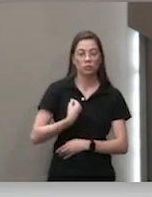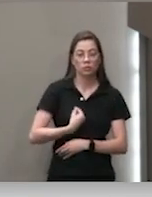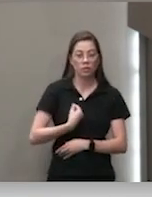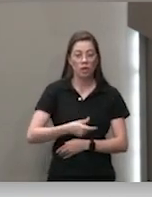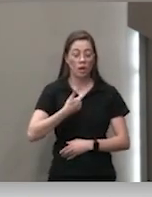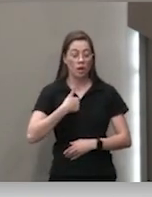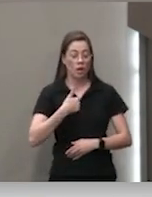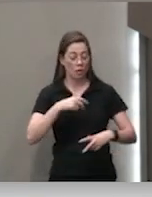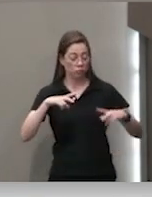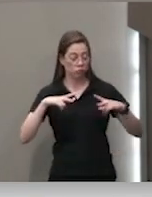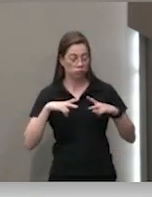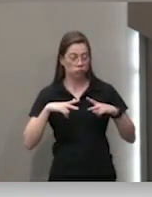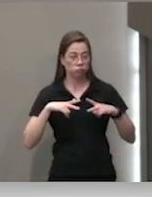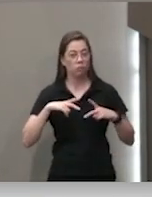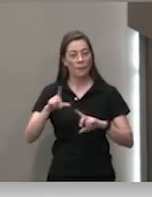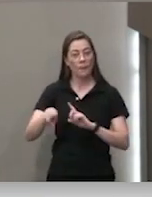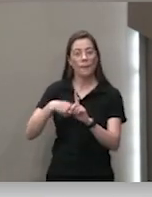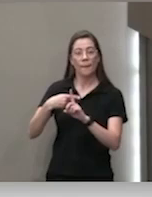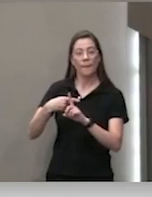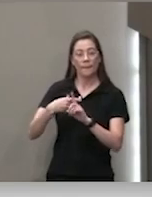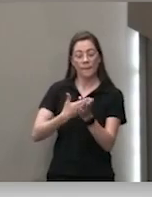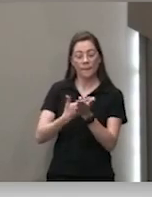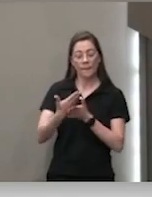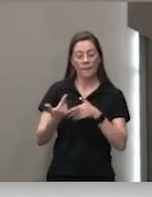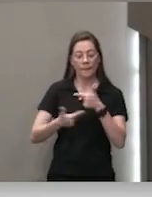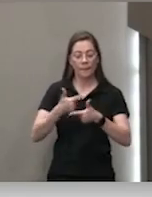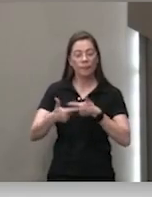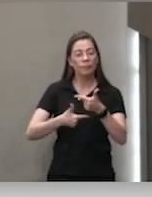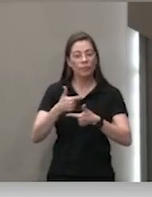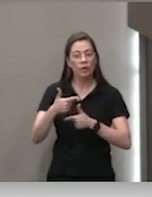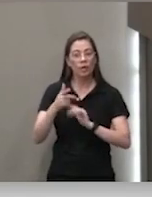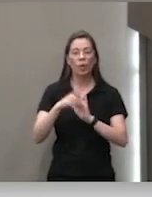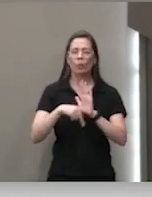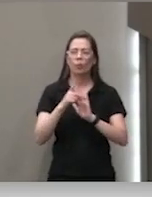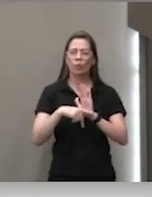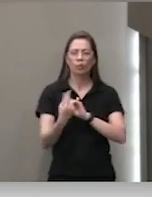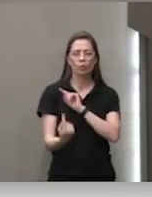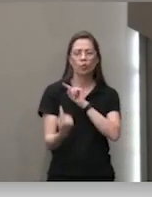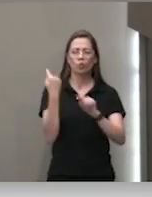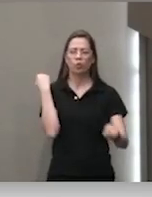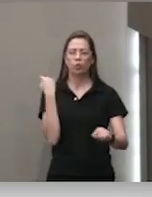eu em particular, nós iniciamos um projeto lá em 2013,